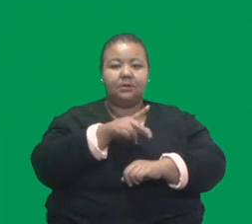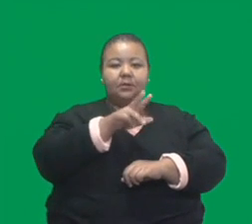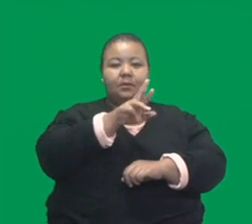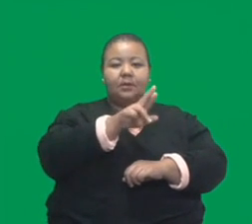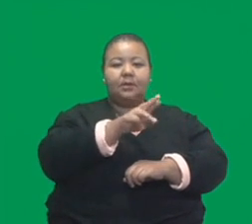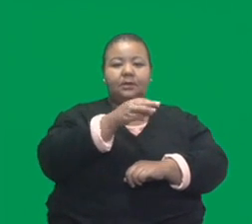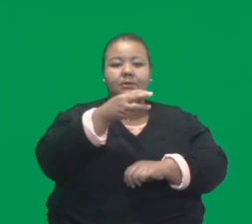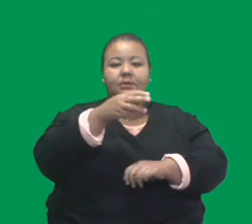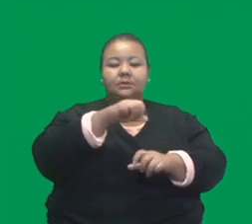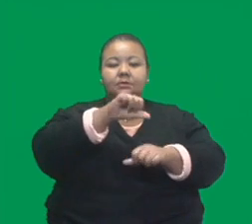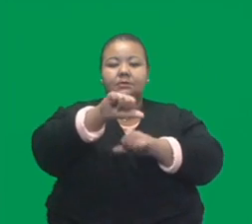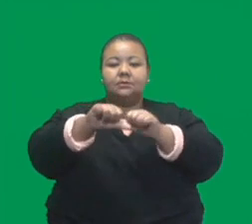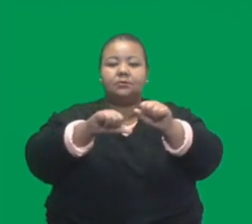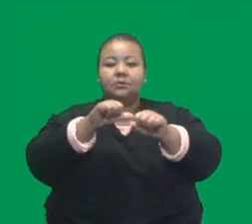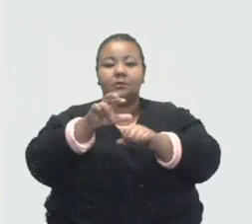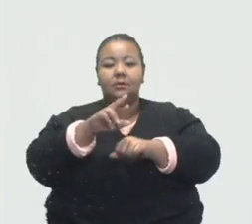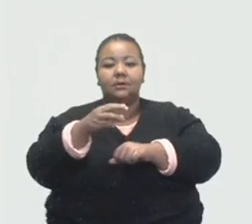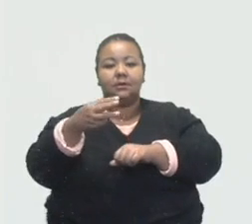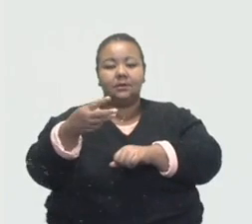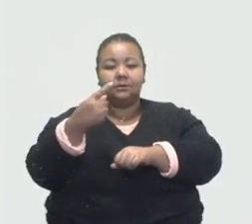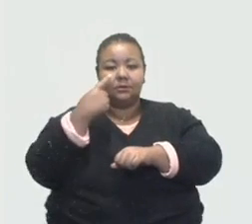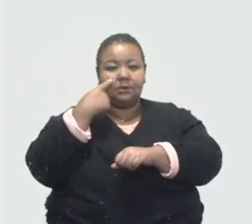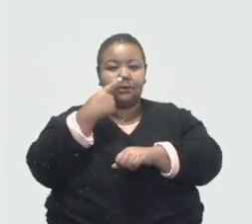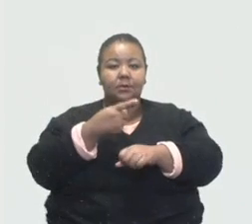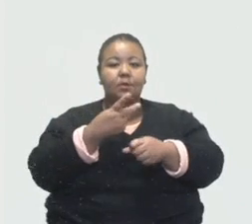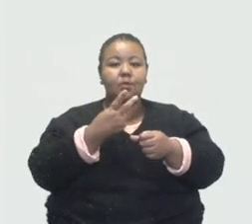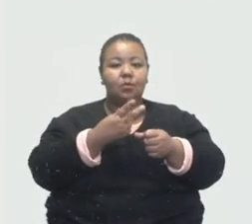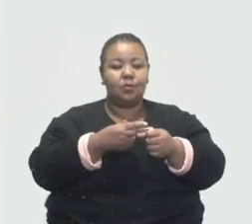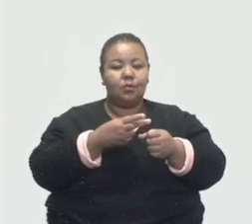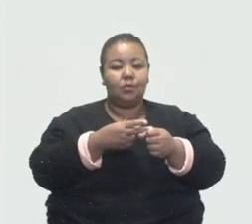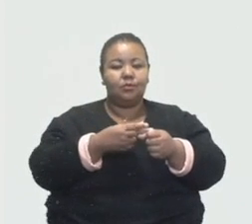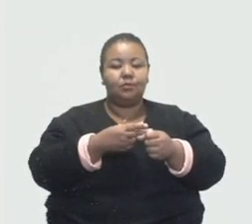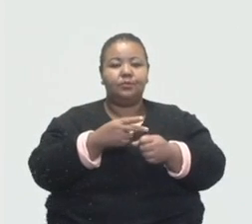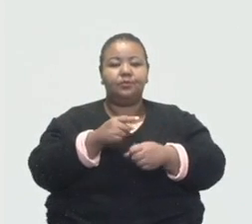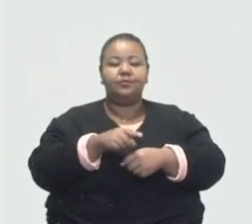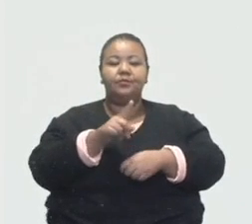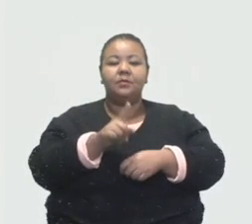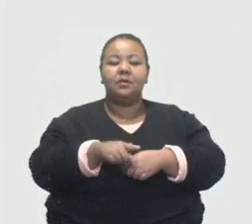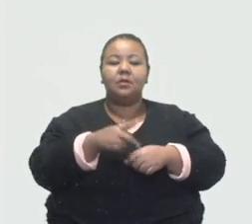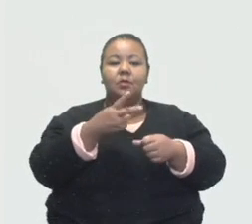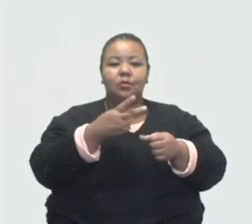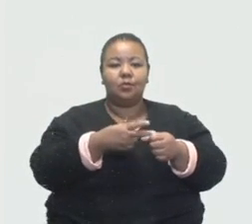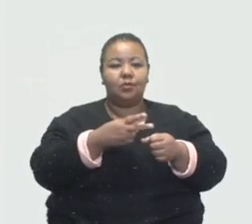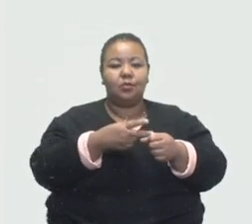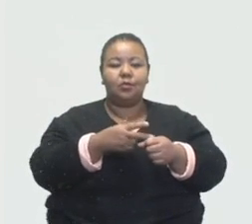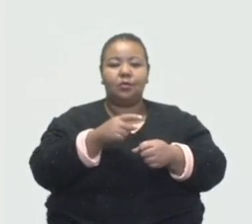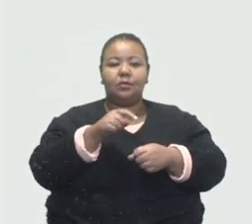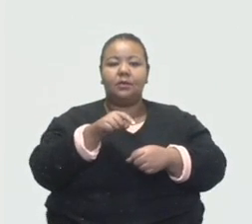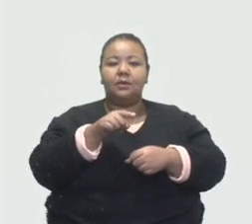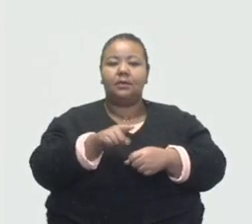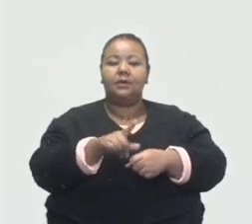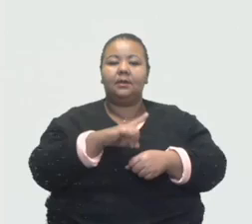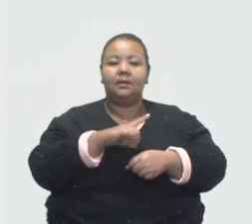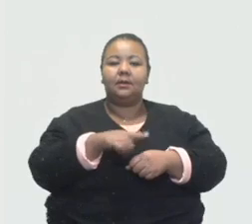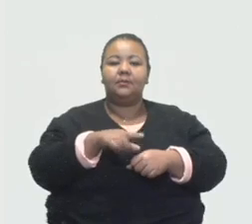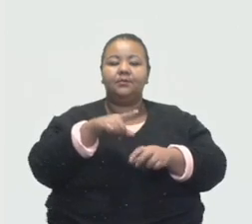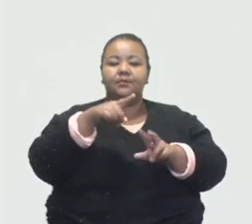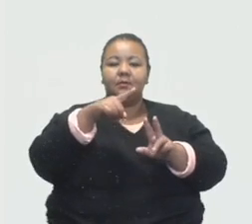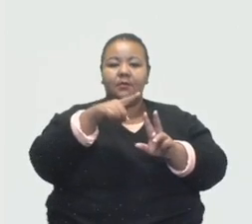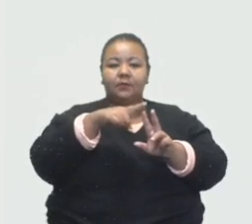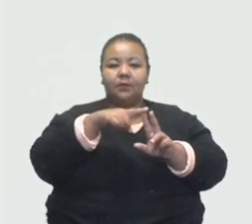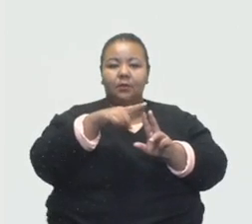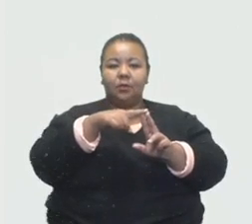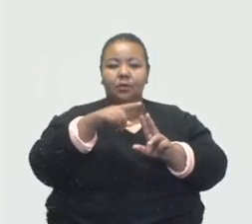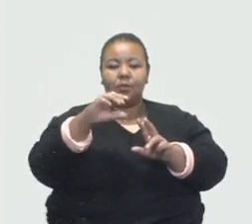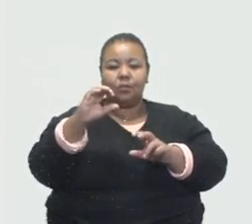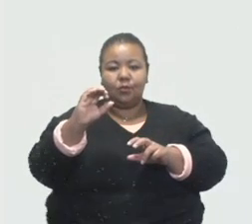R3, a gente quer saber o núcleo dela. Para resolver essa situação, nós sabemos que o núcleo ele não tem que levar no vetor nulo, então